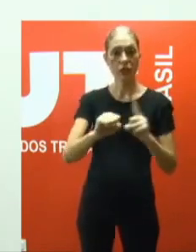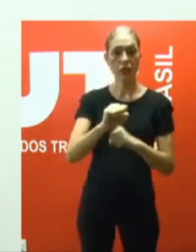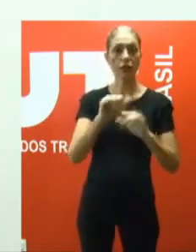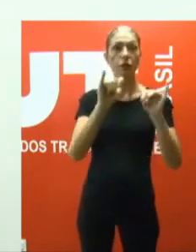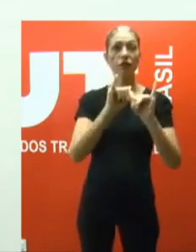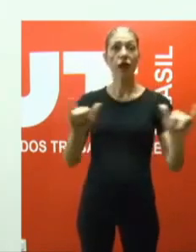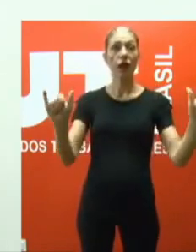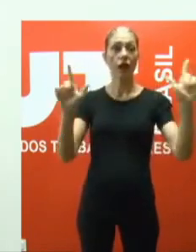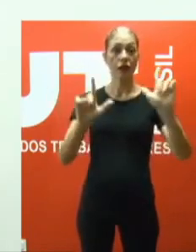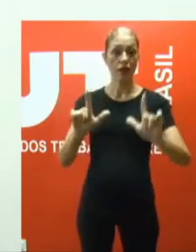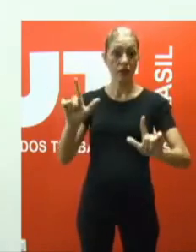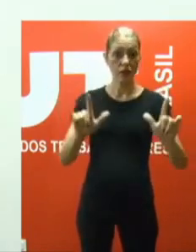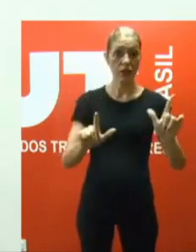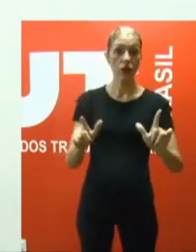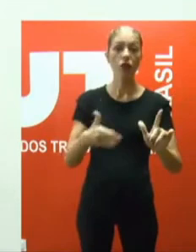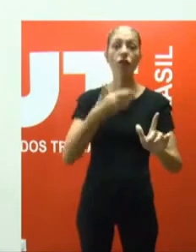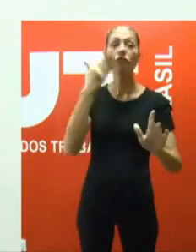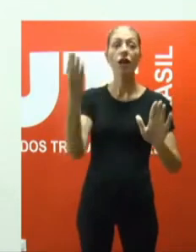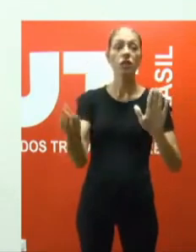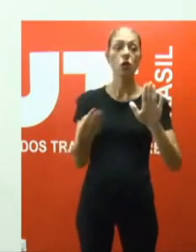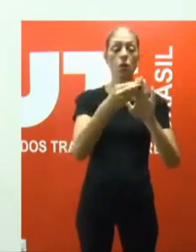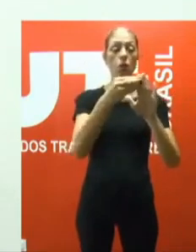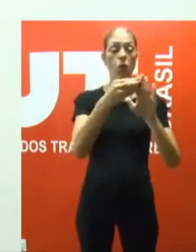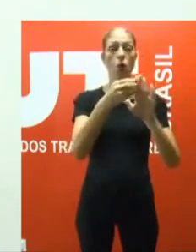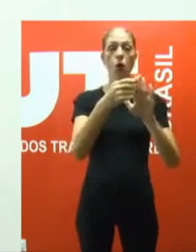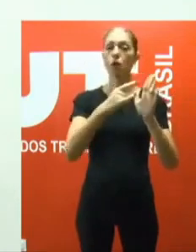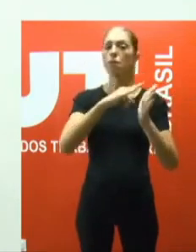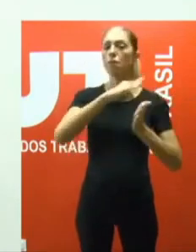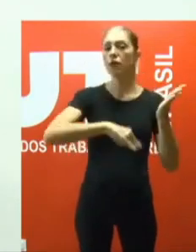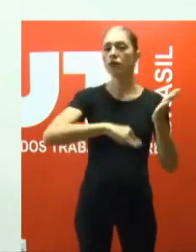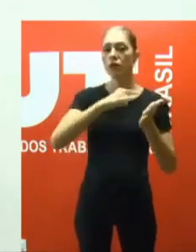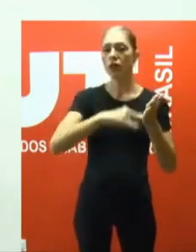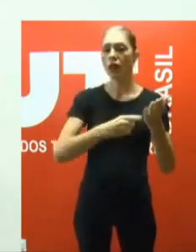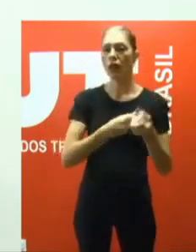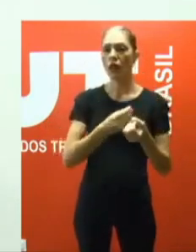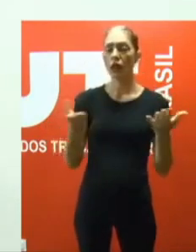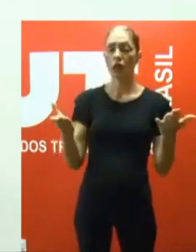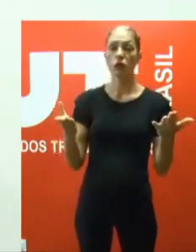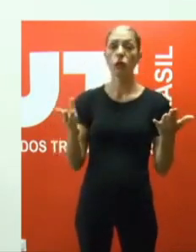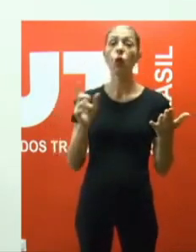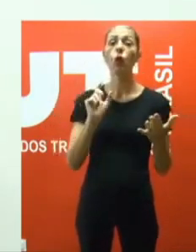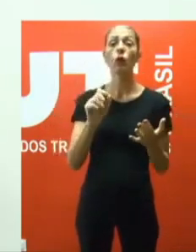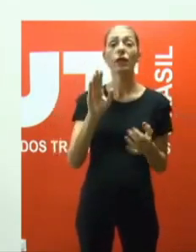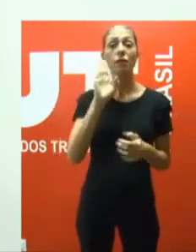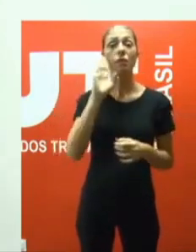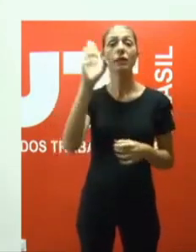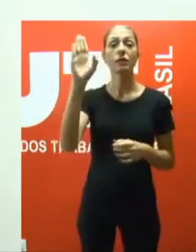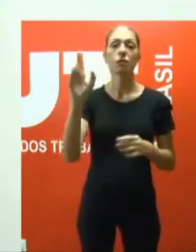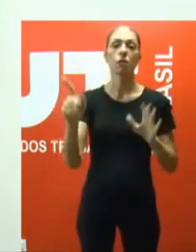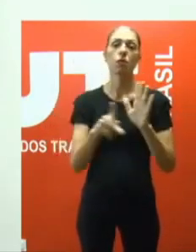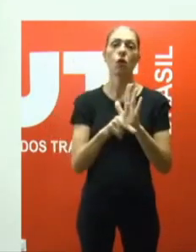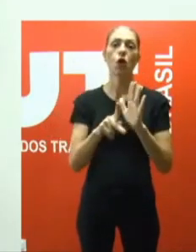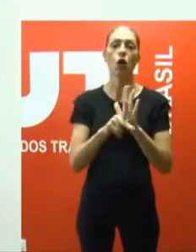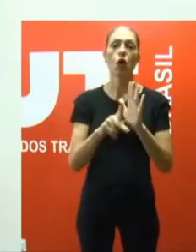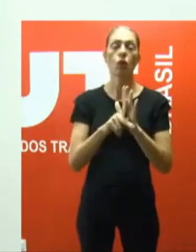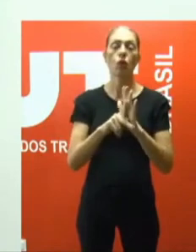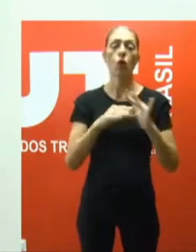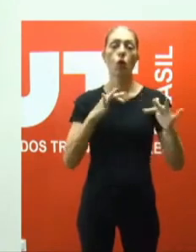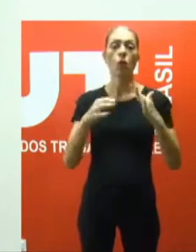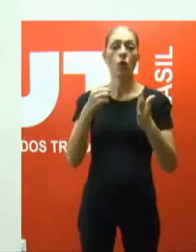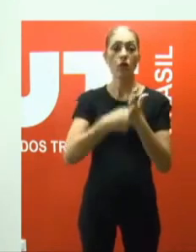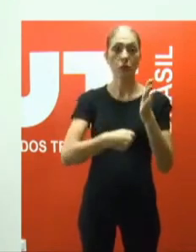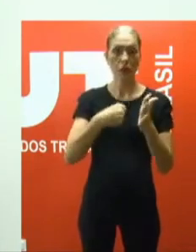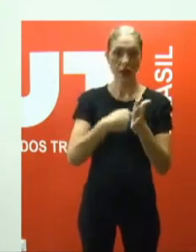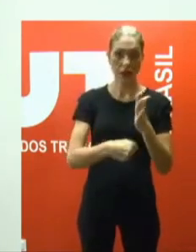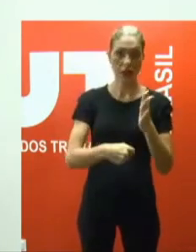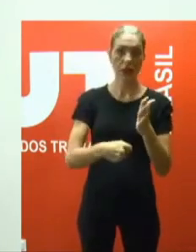ficar fácil você colocar num panfleto. A gente colocar as coisas que são mais importantes para o movimento sindical, para que o movimento